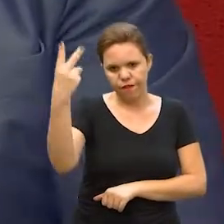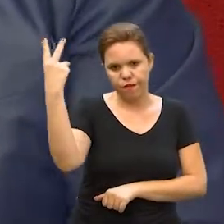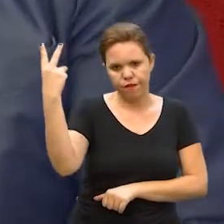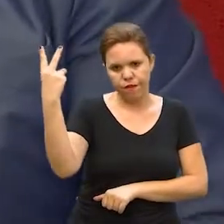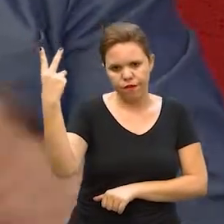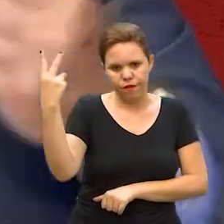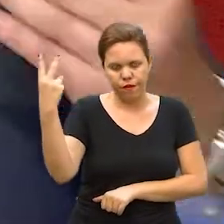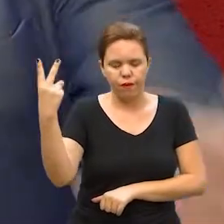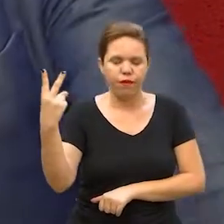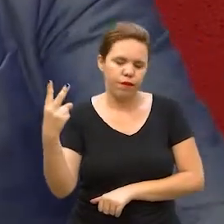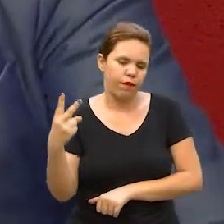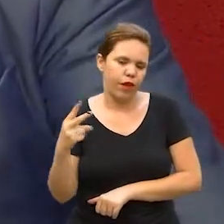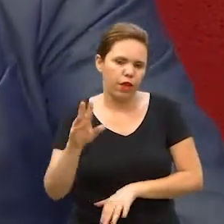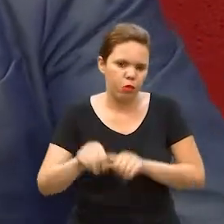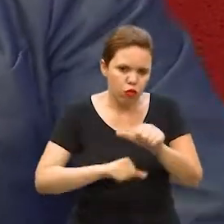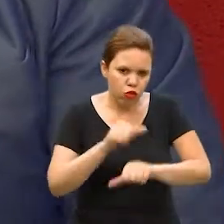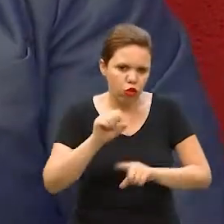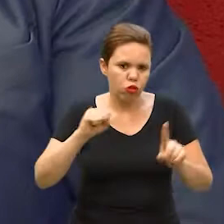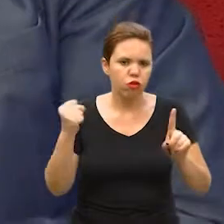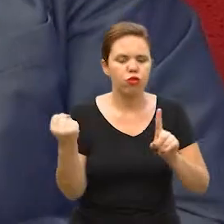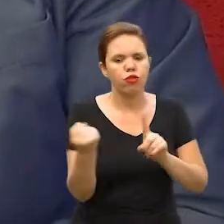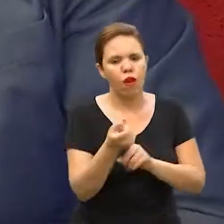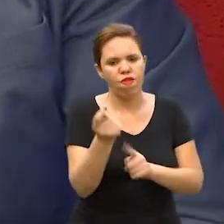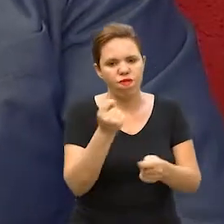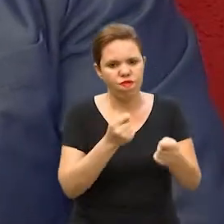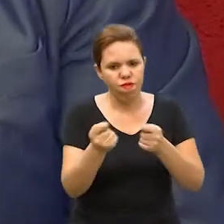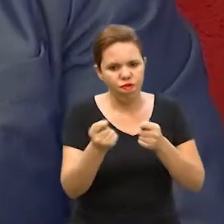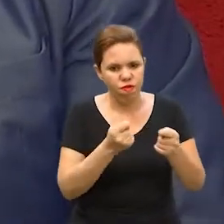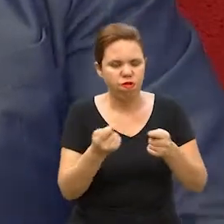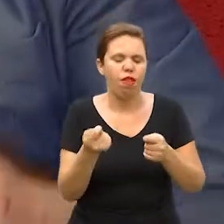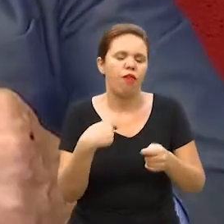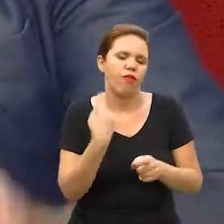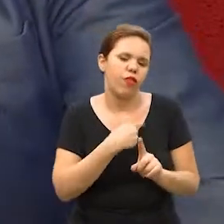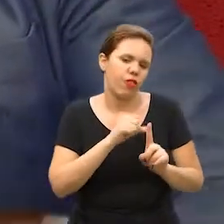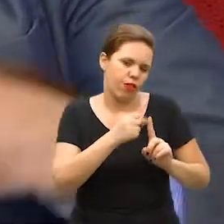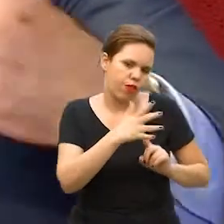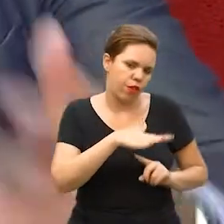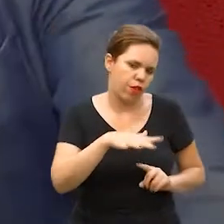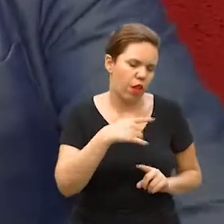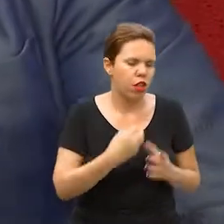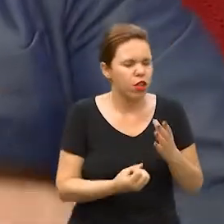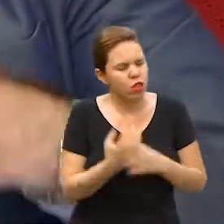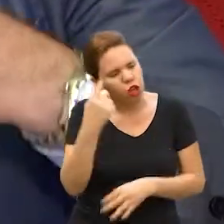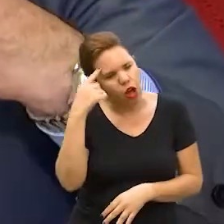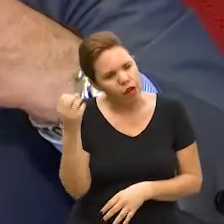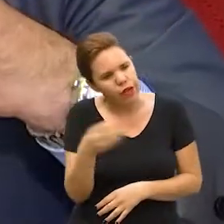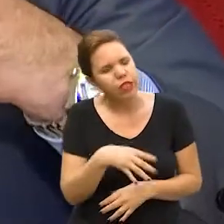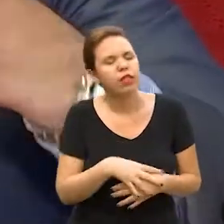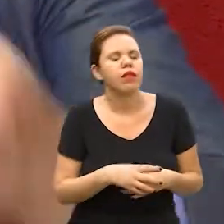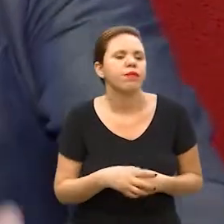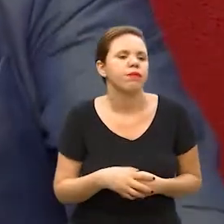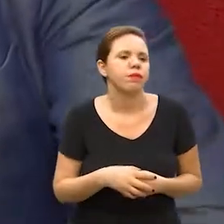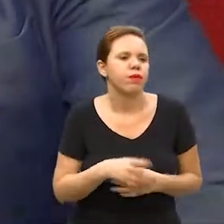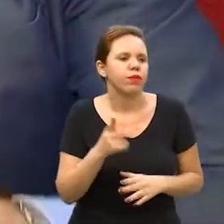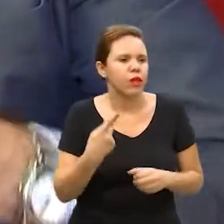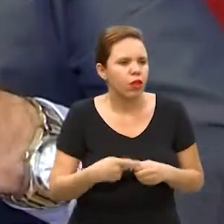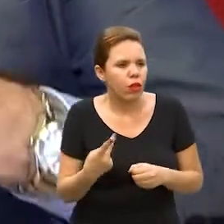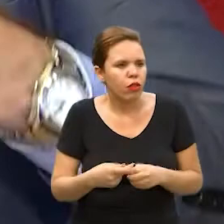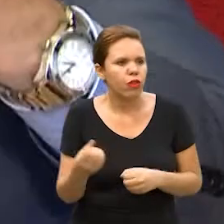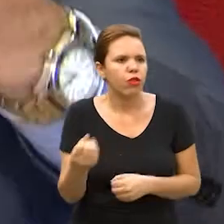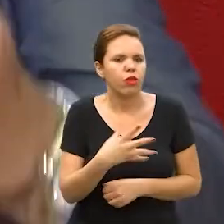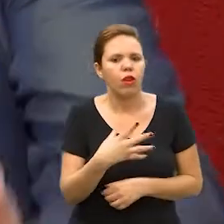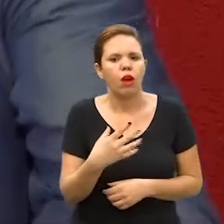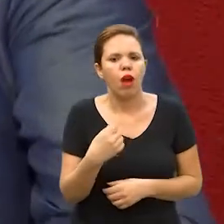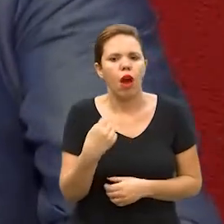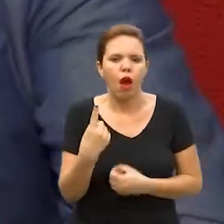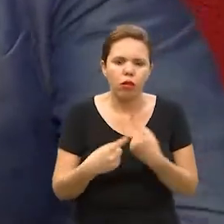em valores que têm um impacto socioeconômico, né, na nossa sociedade, criando novas ideias, novos produtos, muitos com